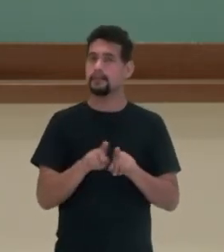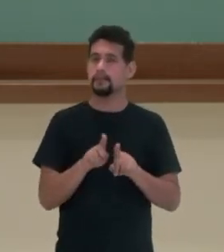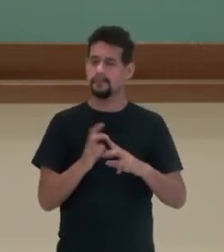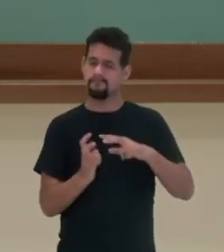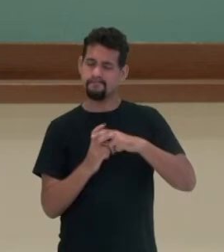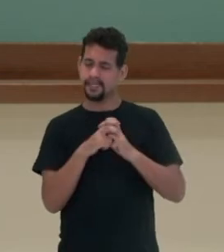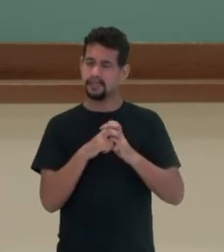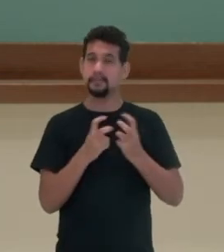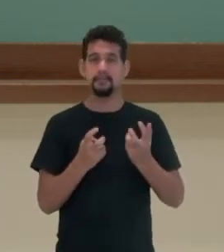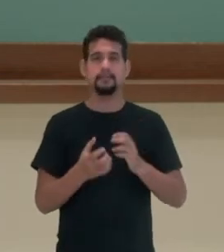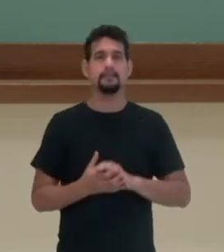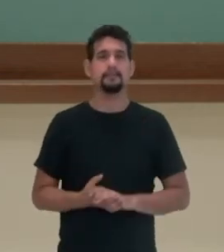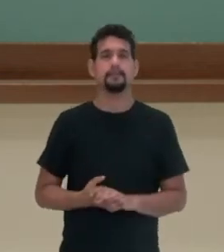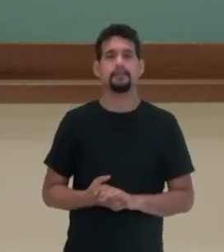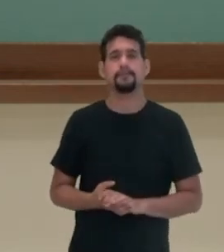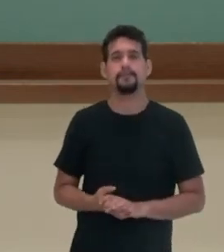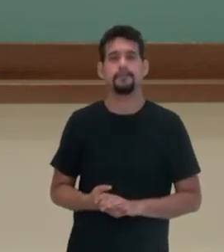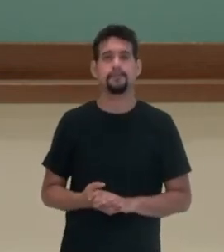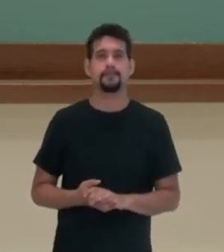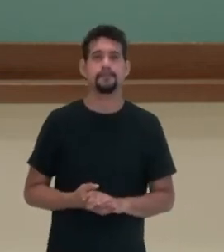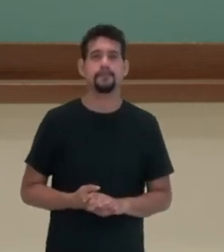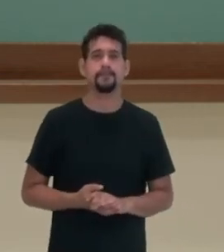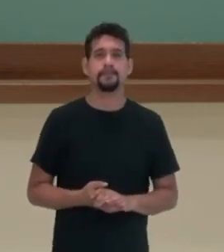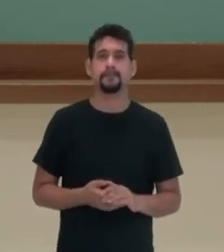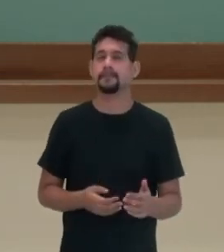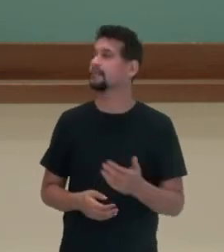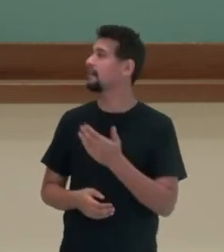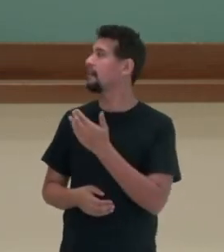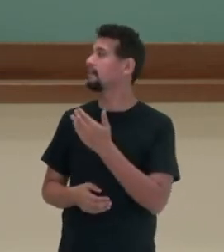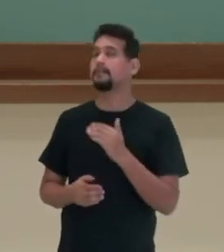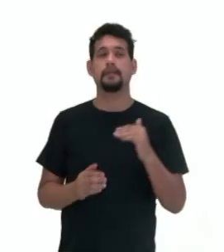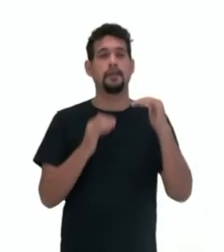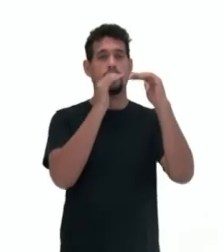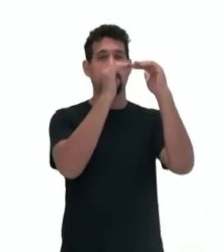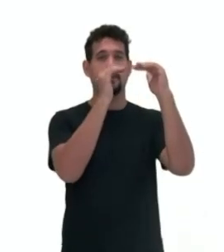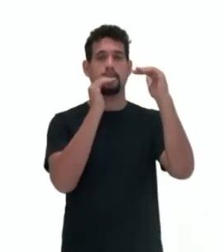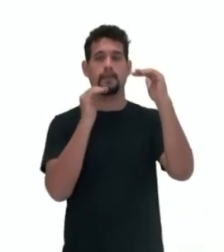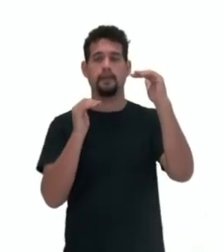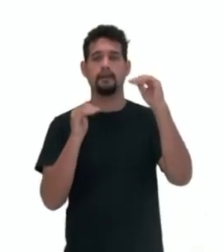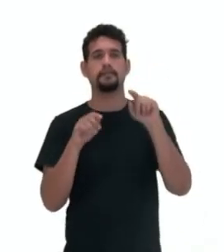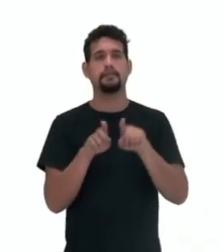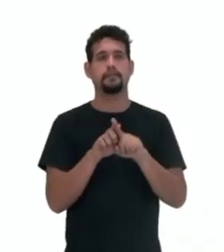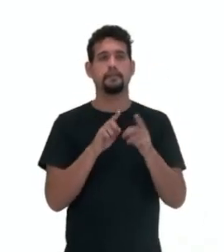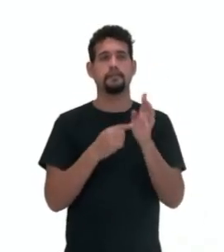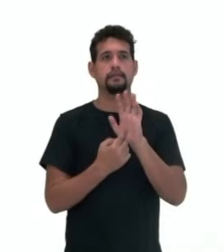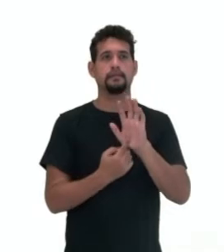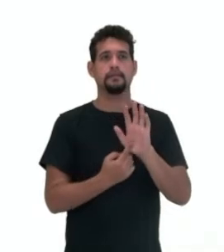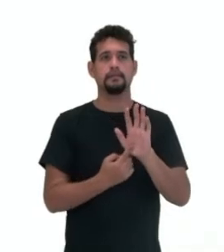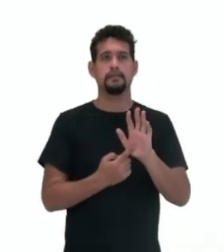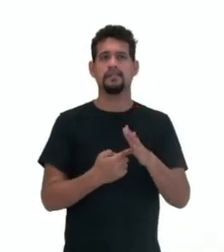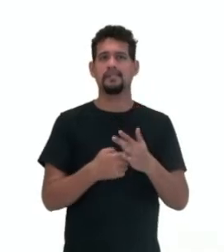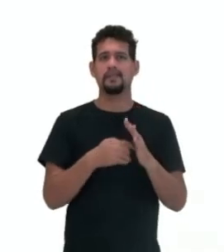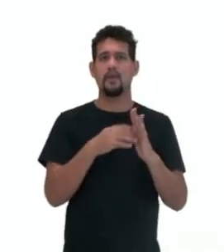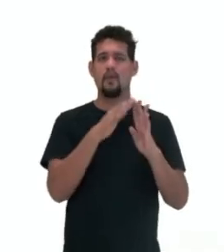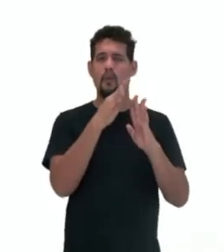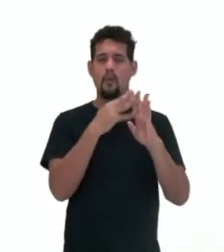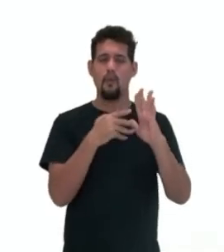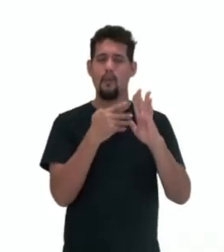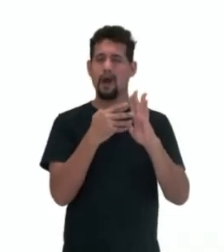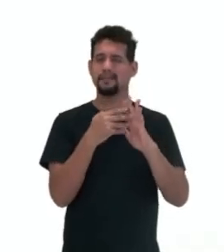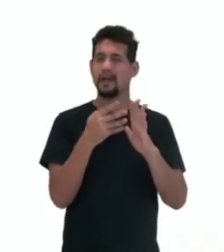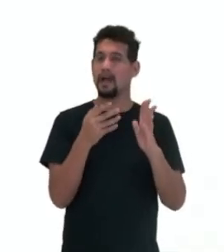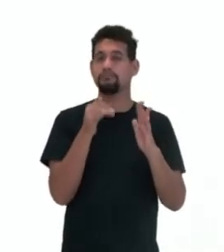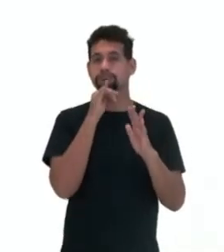adversário. Tá? Aqui a graduação. Né? Então, esse quadro está bem... Acompanha aí no